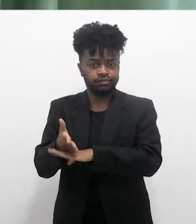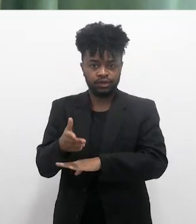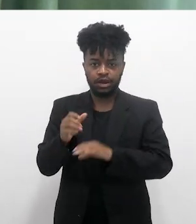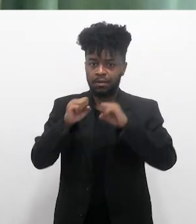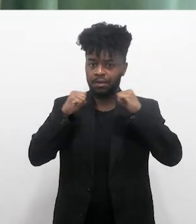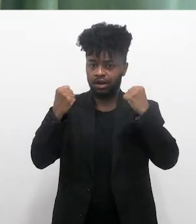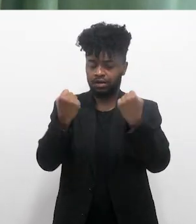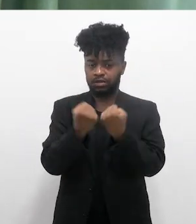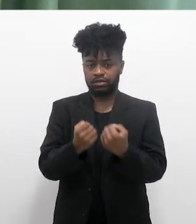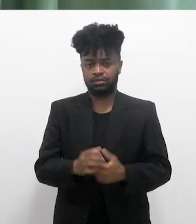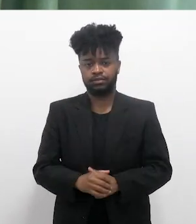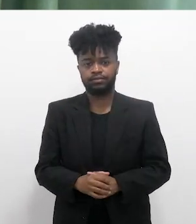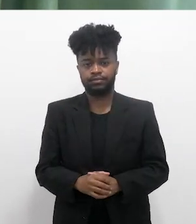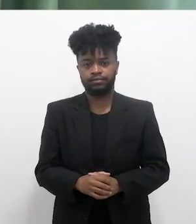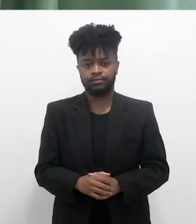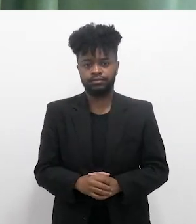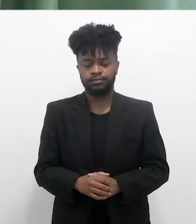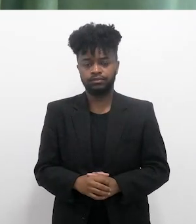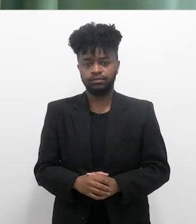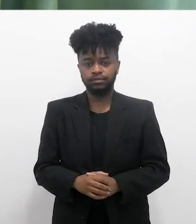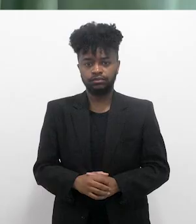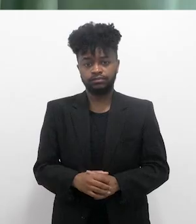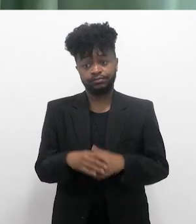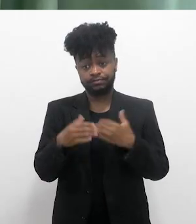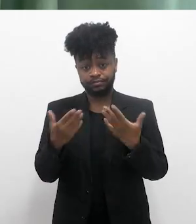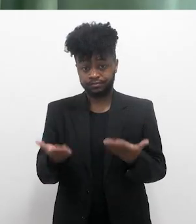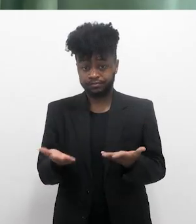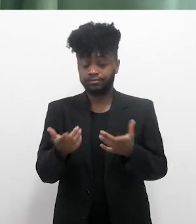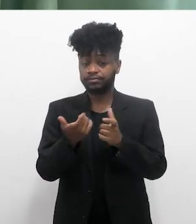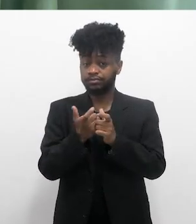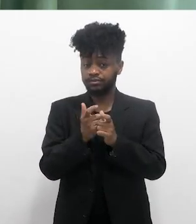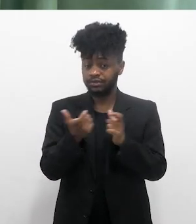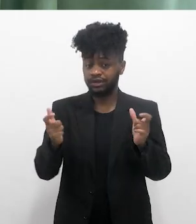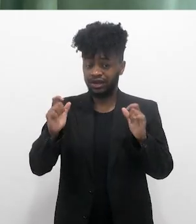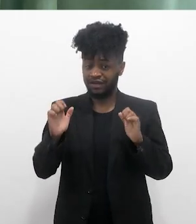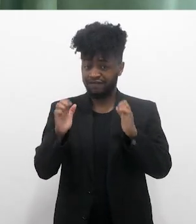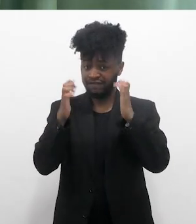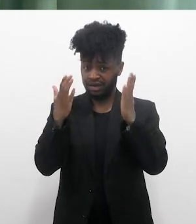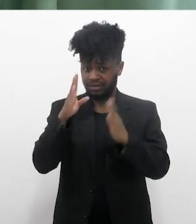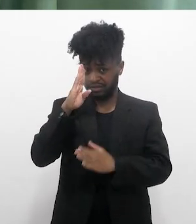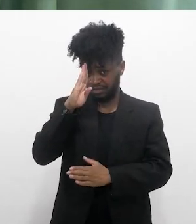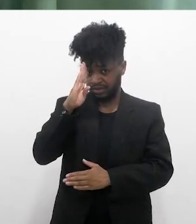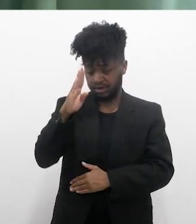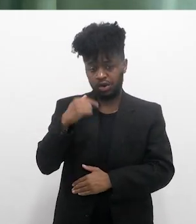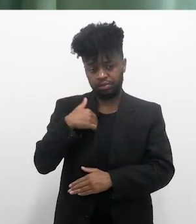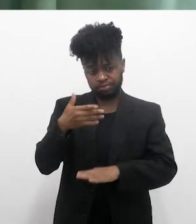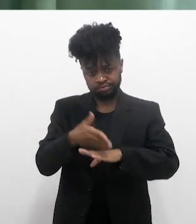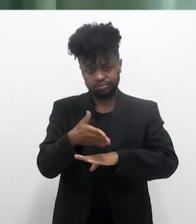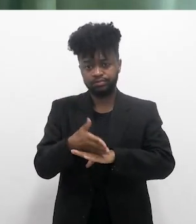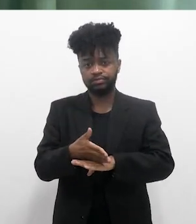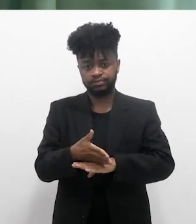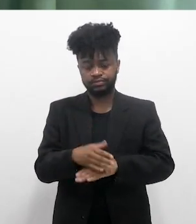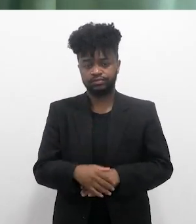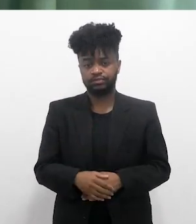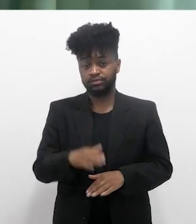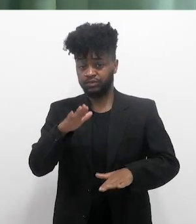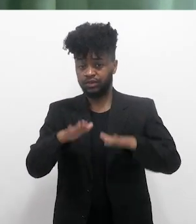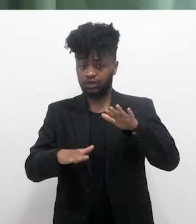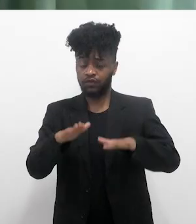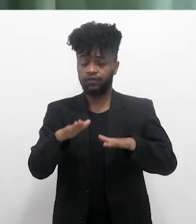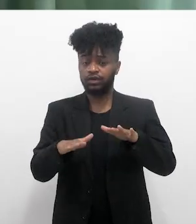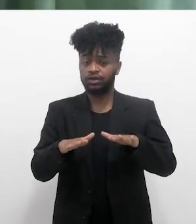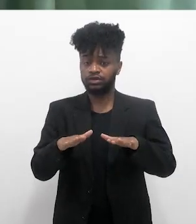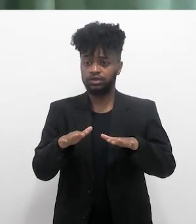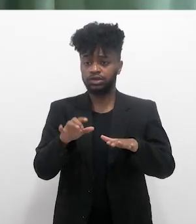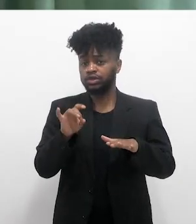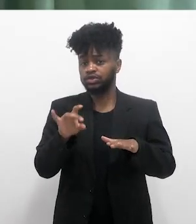Maracanã. Então, a maioria daqueles grandes eventos eu sempre estive nele. É verdade. Talvez só o